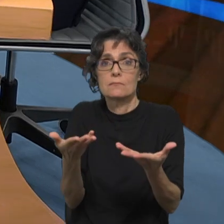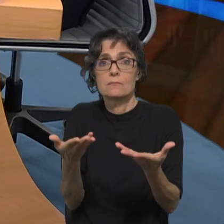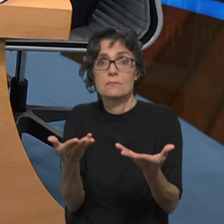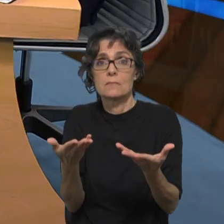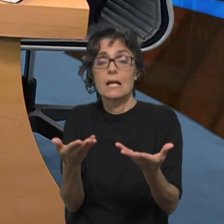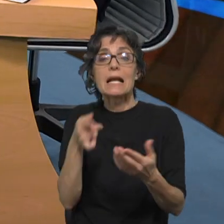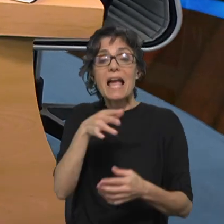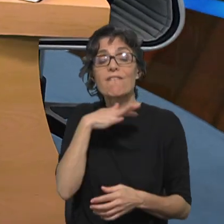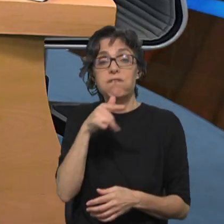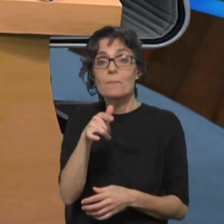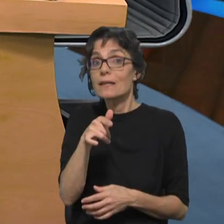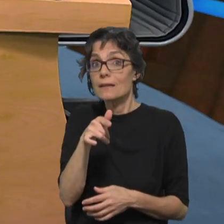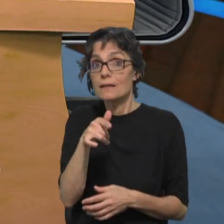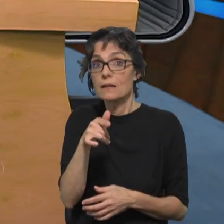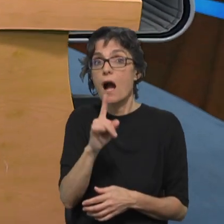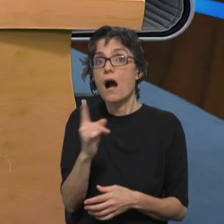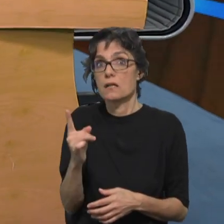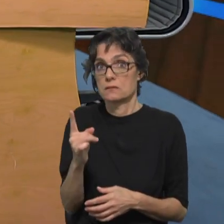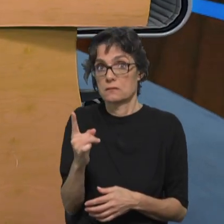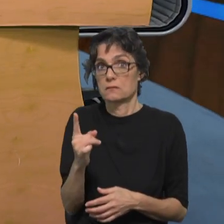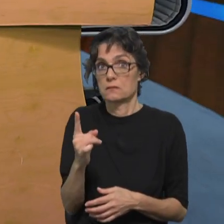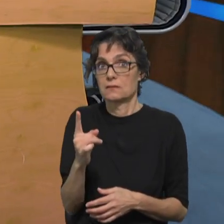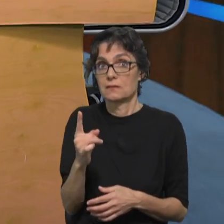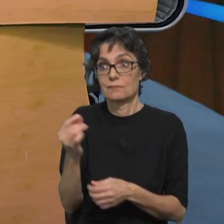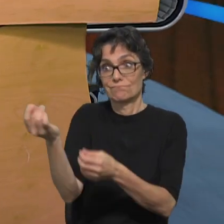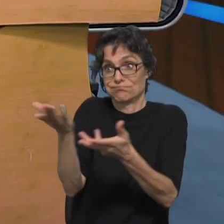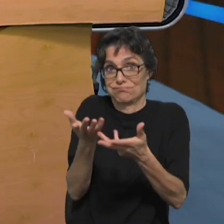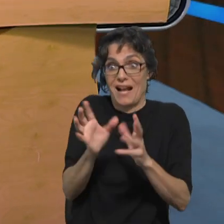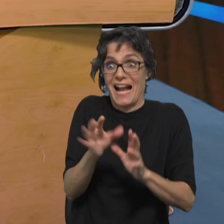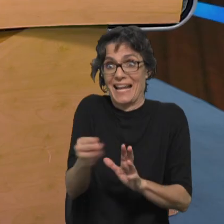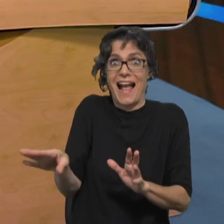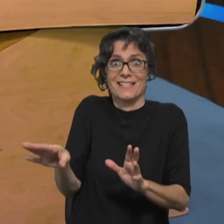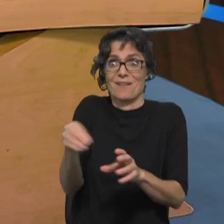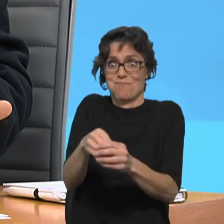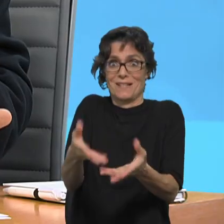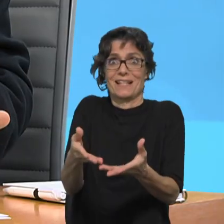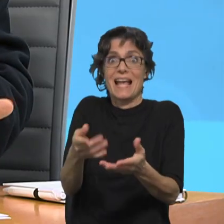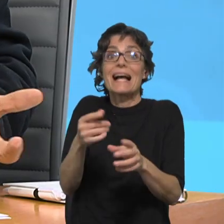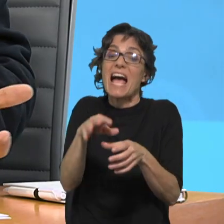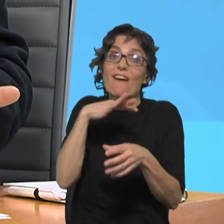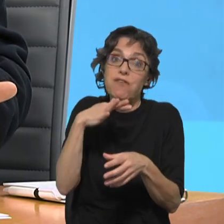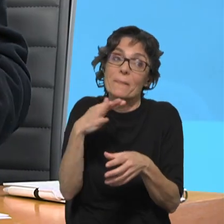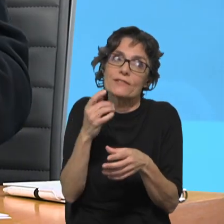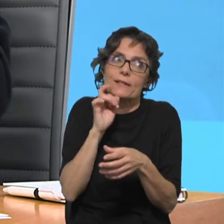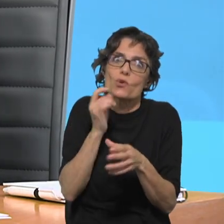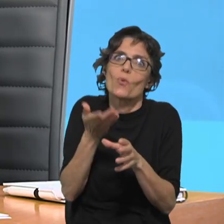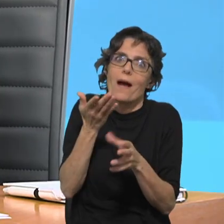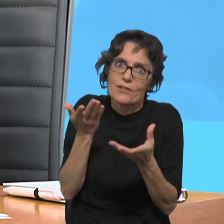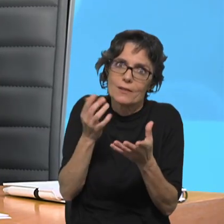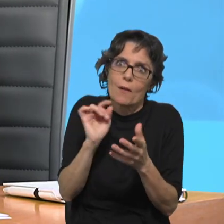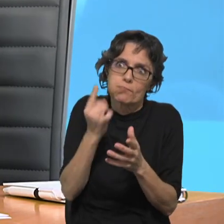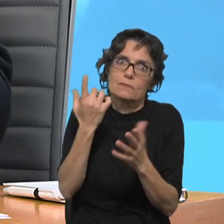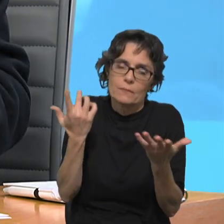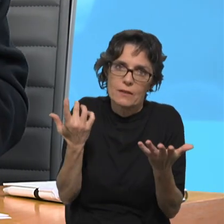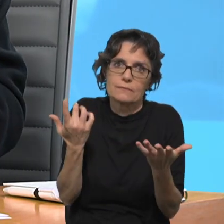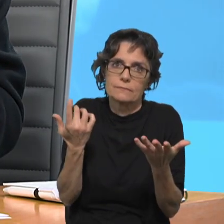as famílias são o sítio que acolhe mais as crianças. Não são mais seguro para as crianças, não é? Teoricamente. Mas não